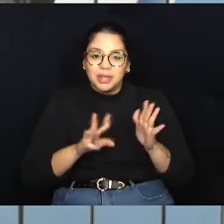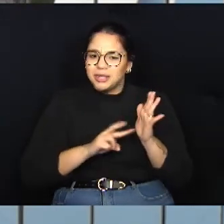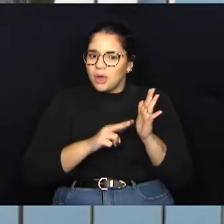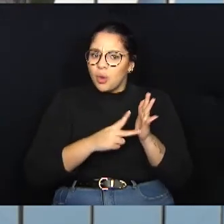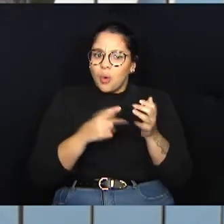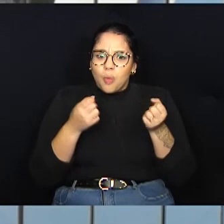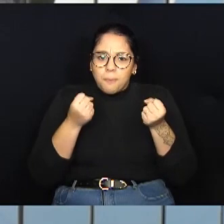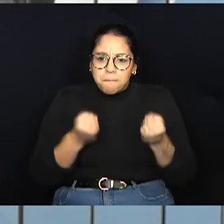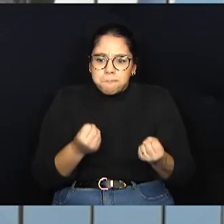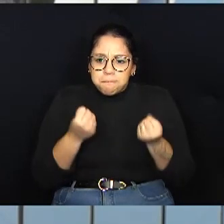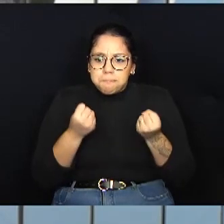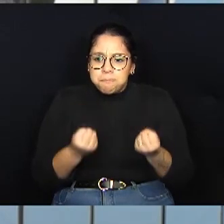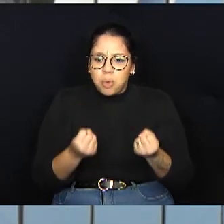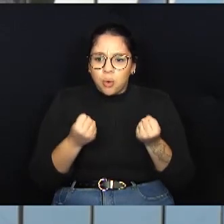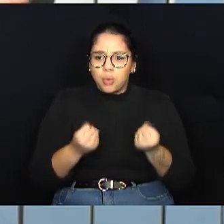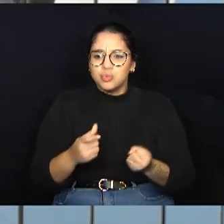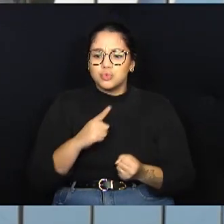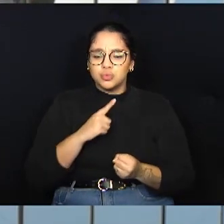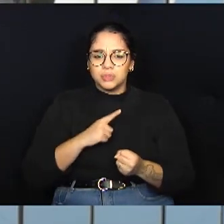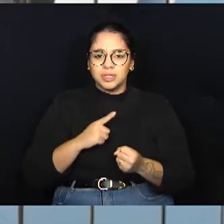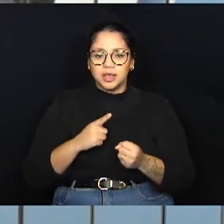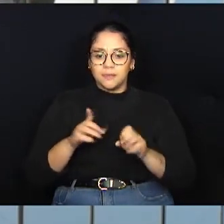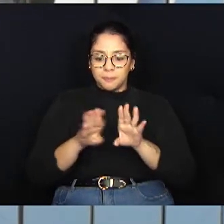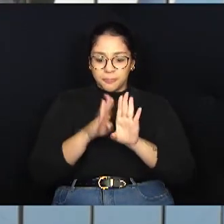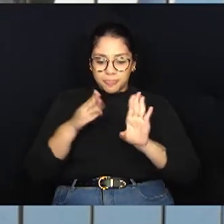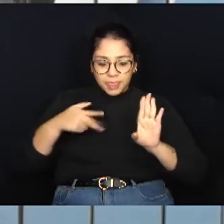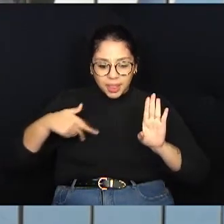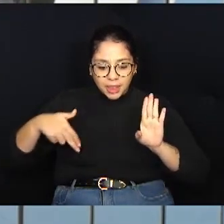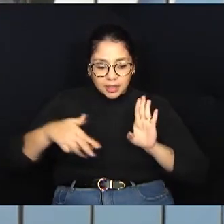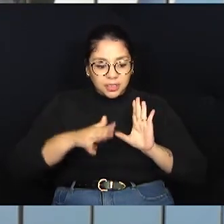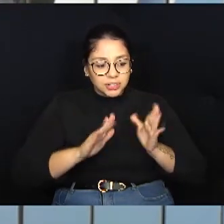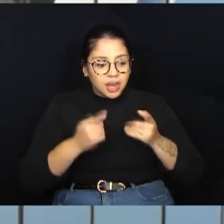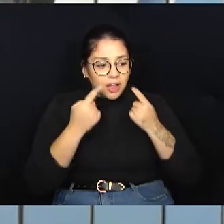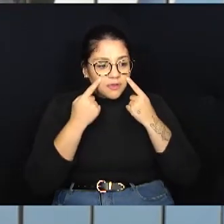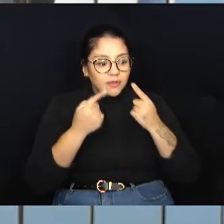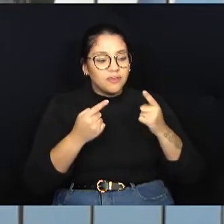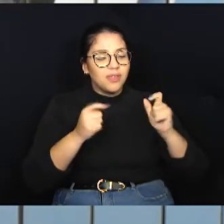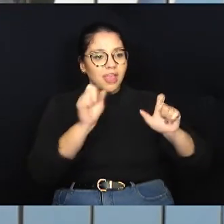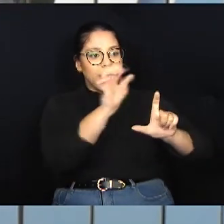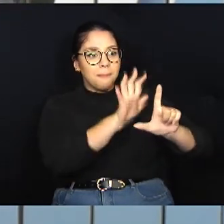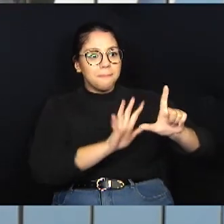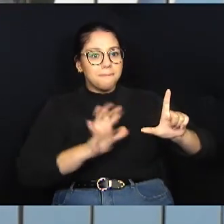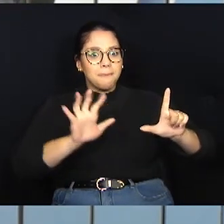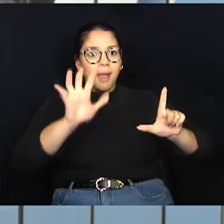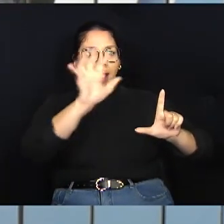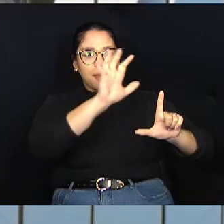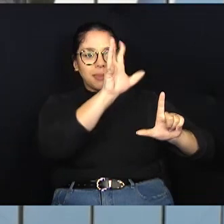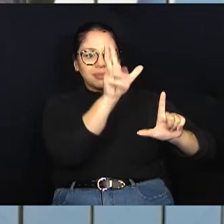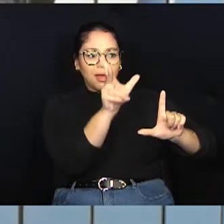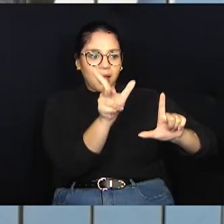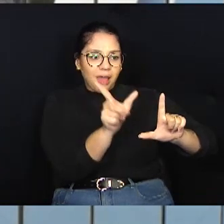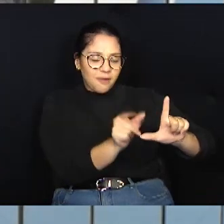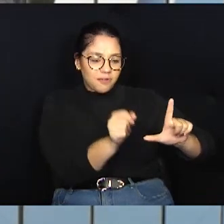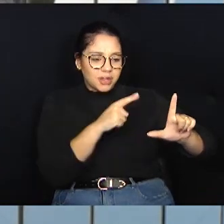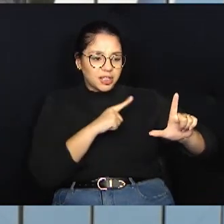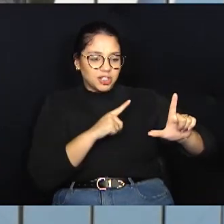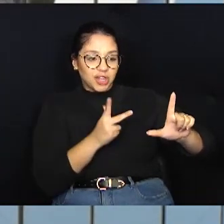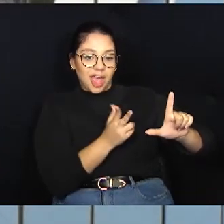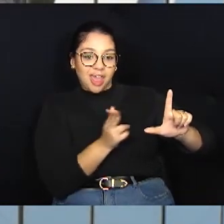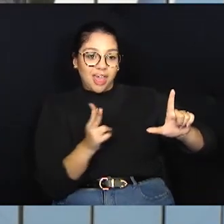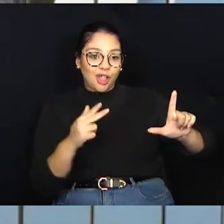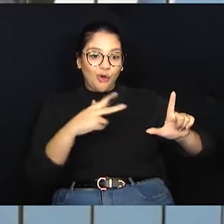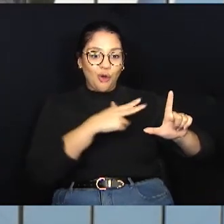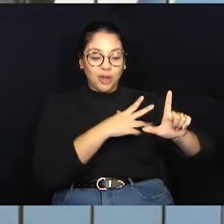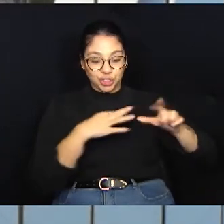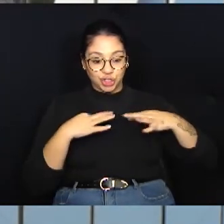muito simbólica. Tem na entrada da Câmara, você já viu um mapa da África com recortes da roupa das